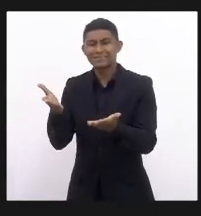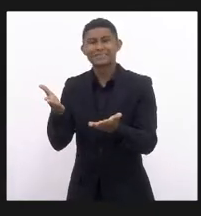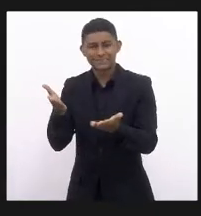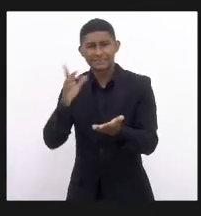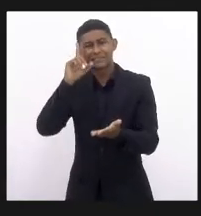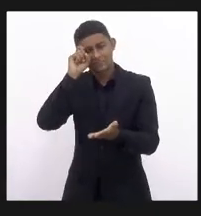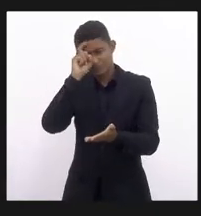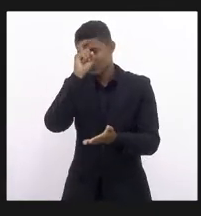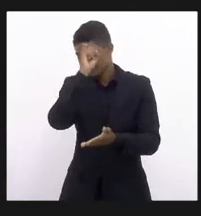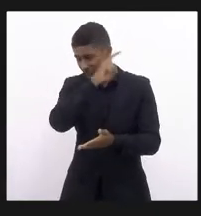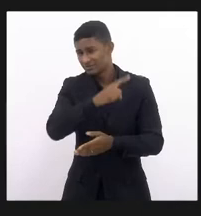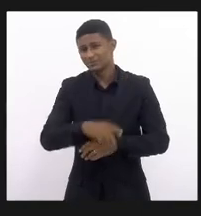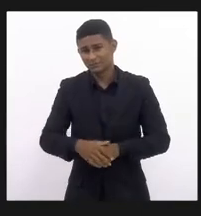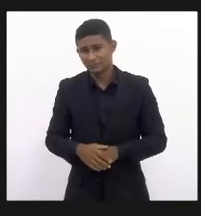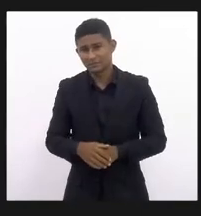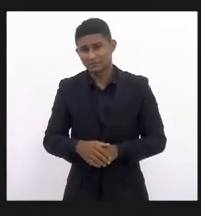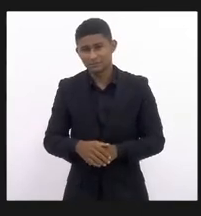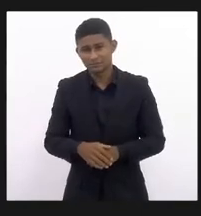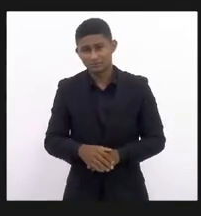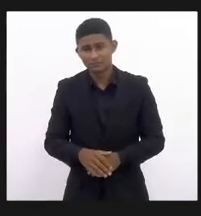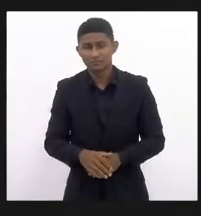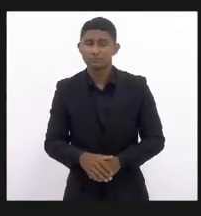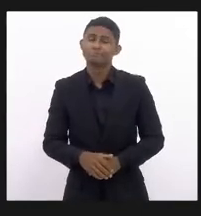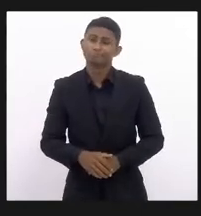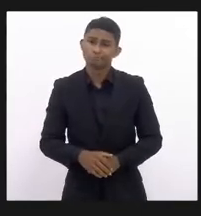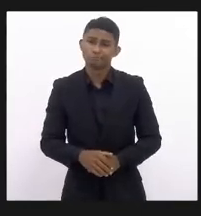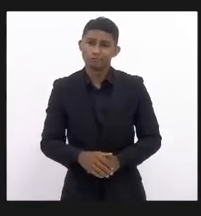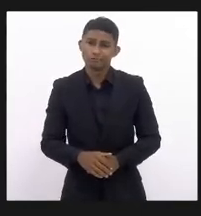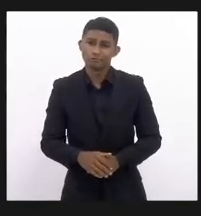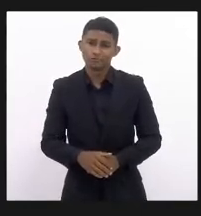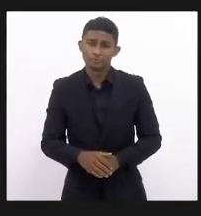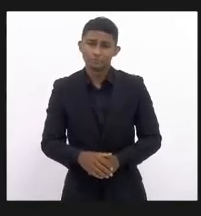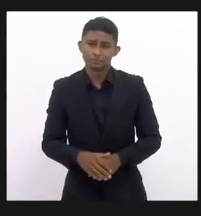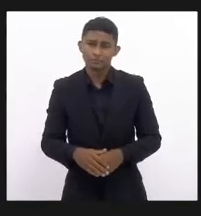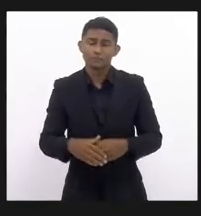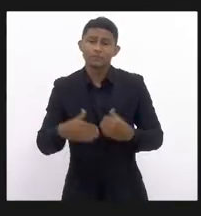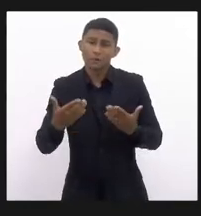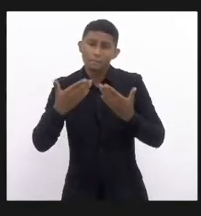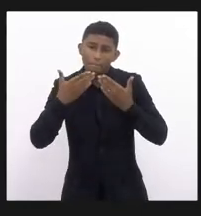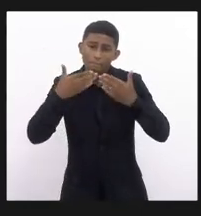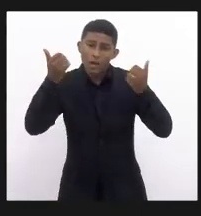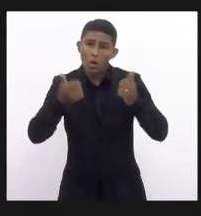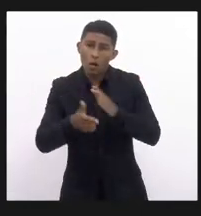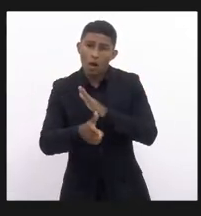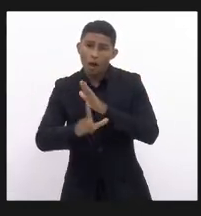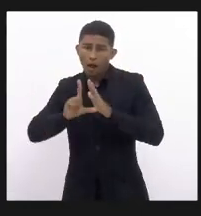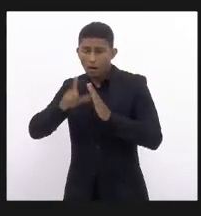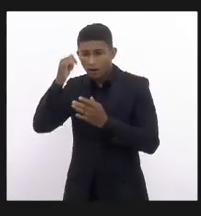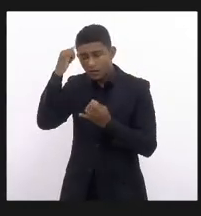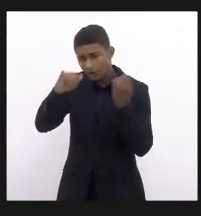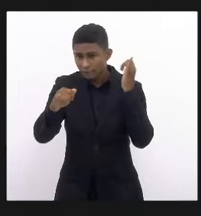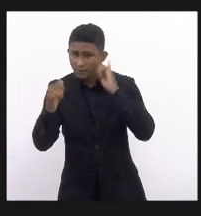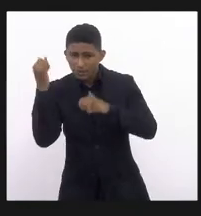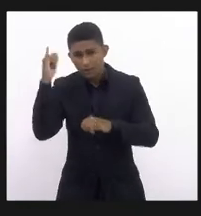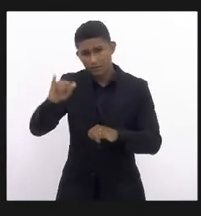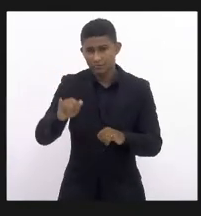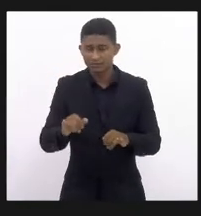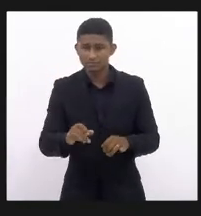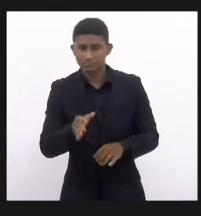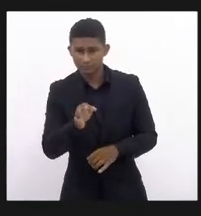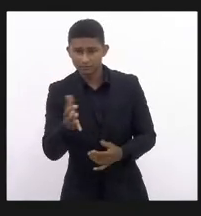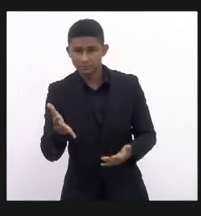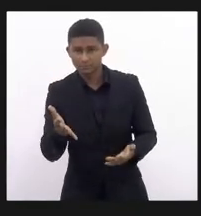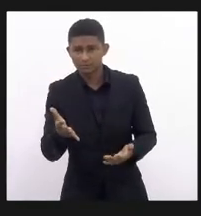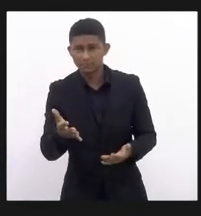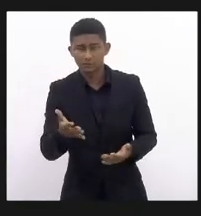que a prevenção, do que realmente ter que entrar com medidas de momento. Então, eu quero dizer para o senhor